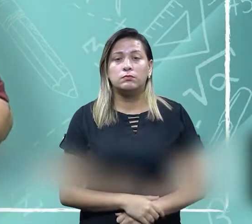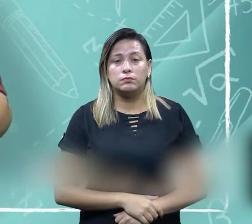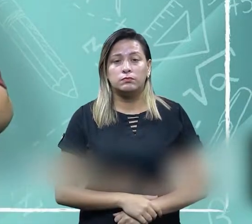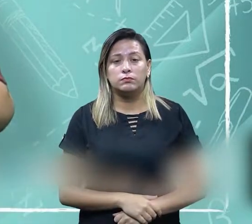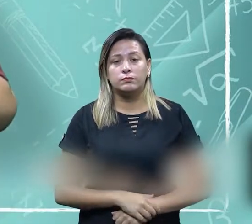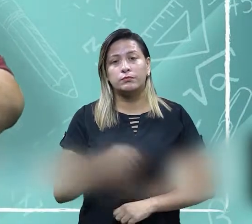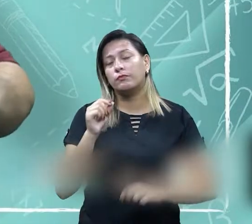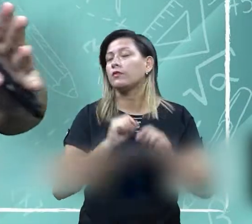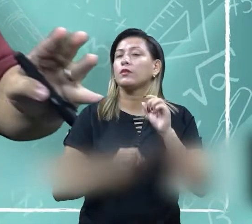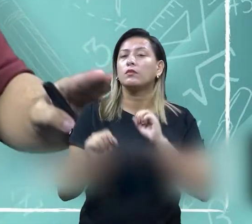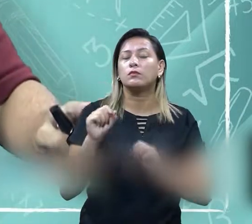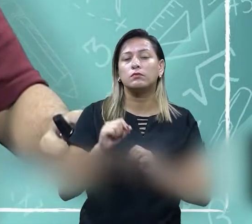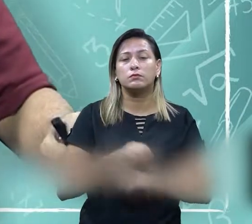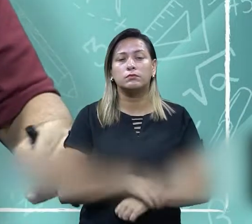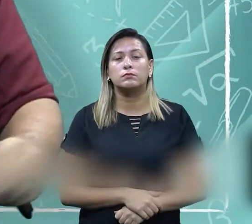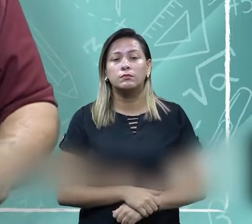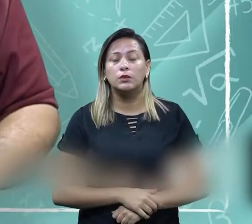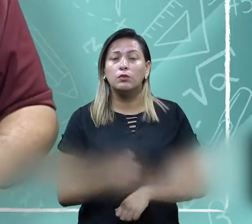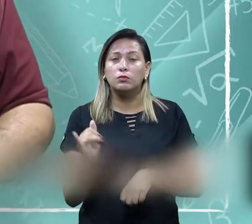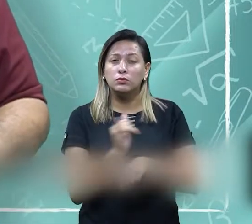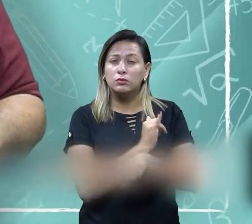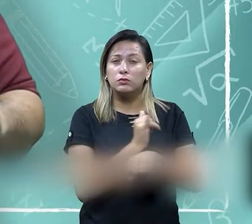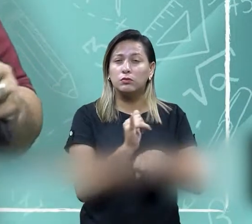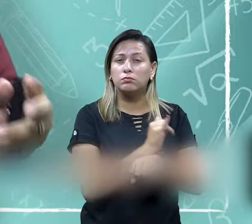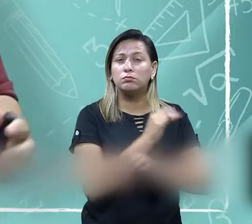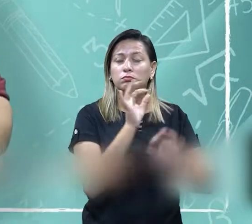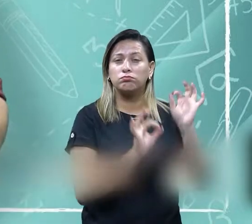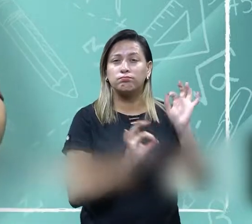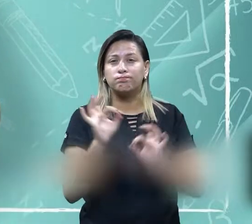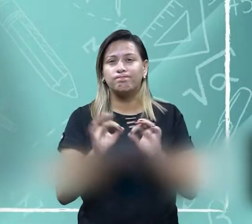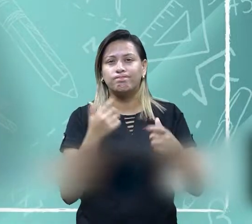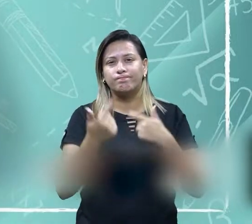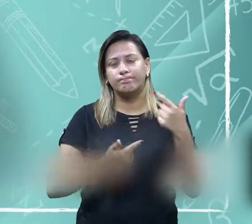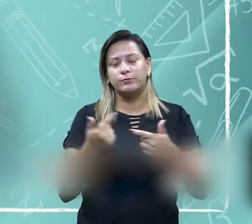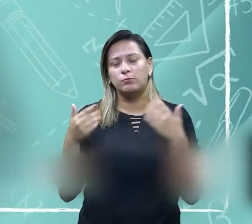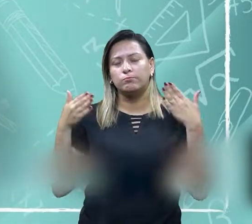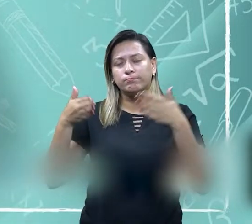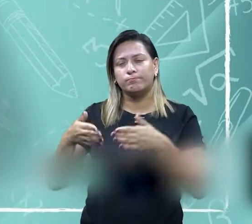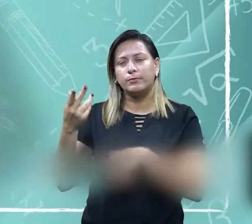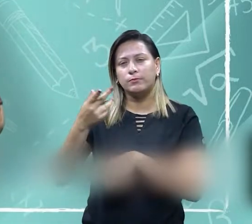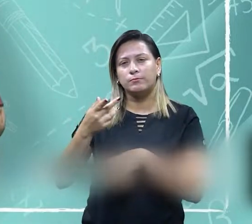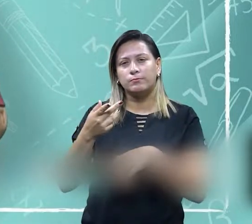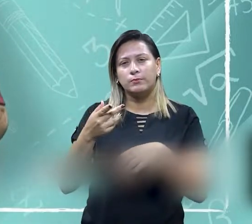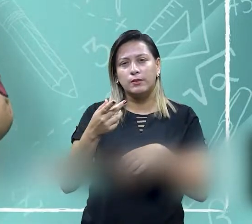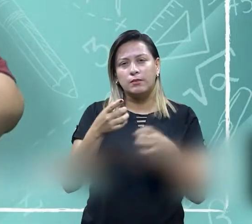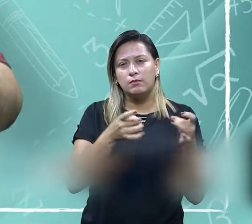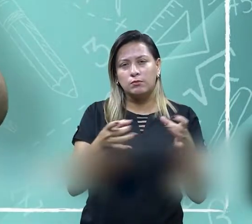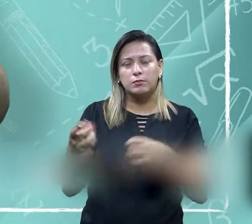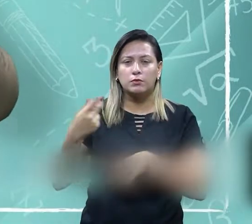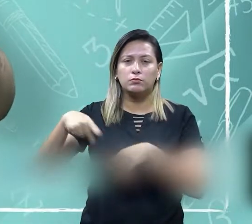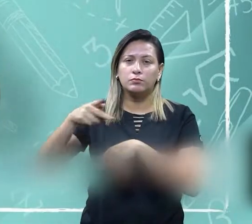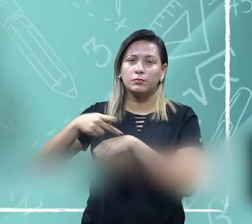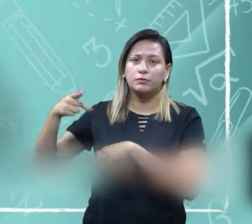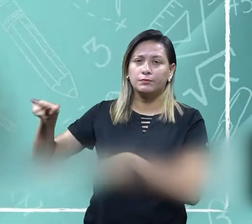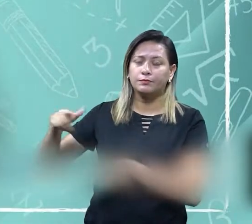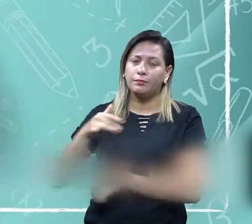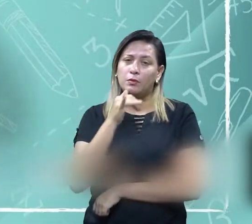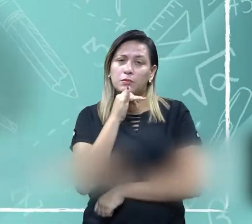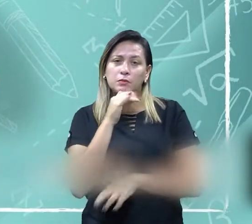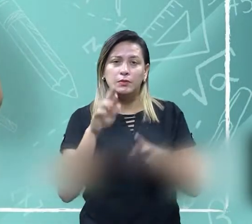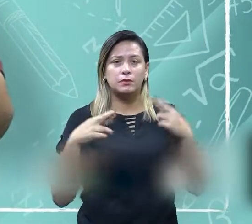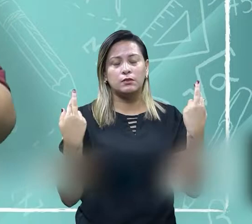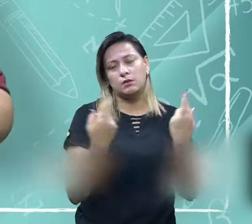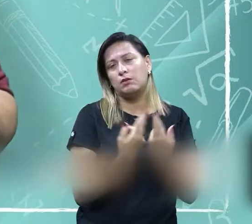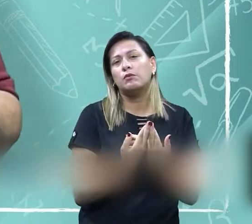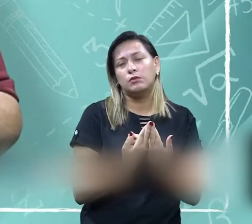onde eles determinam estratégias e atividades com relação ao comércio exterior. Por exemplo, se reúne o Ministério da Casa